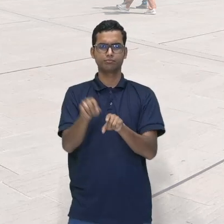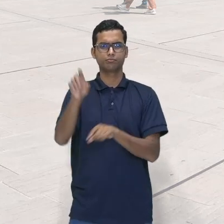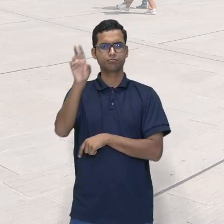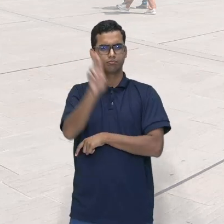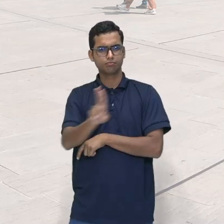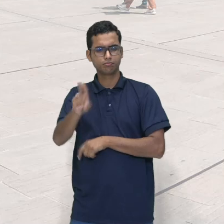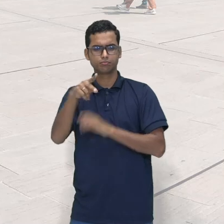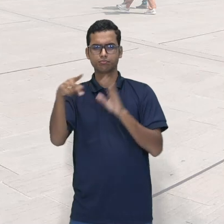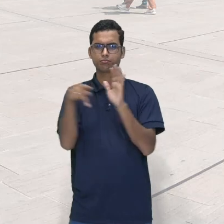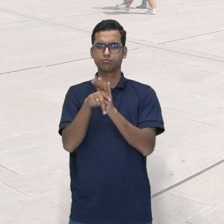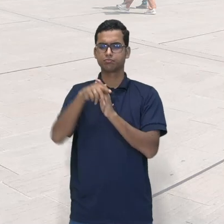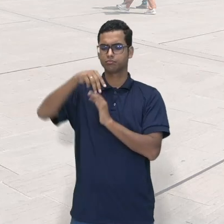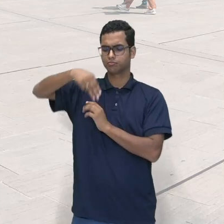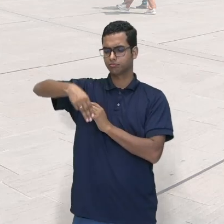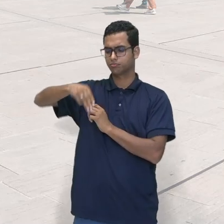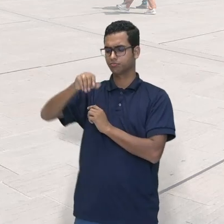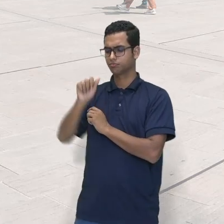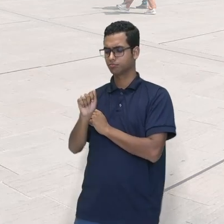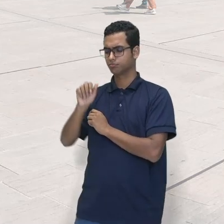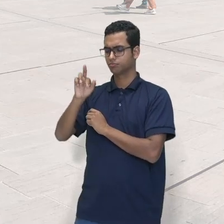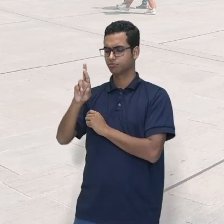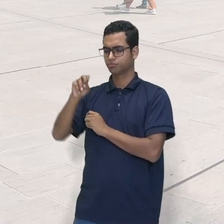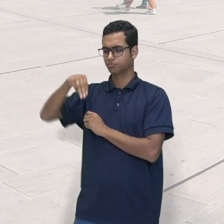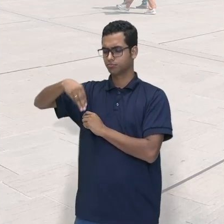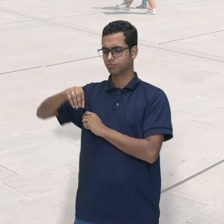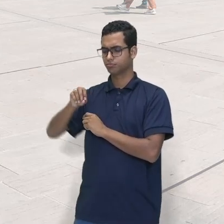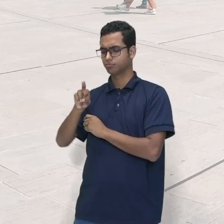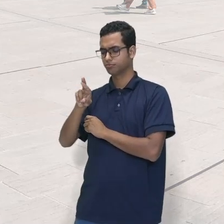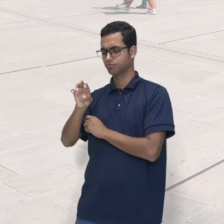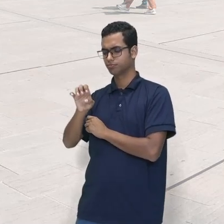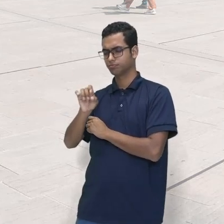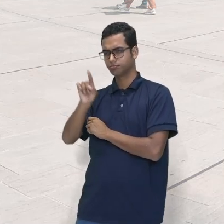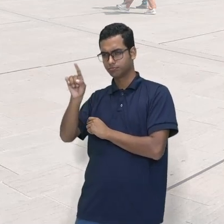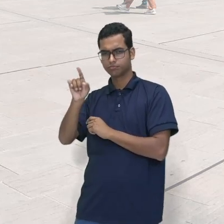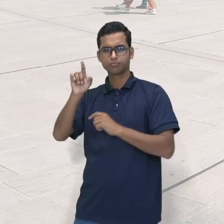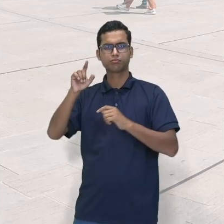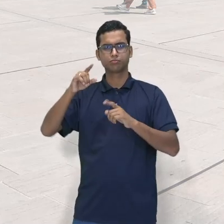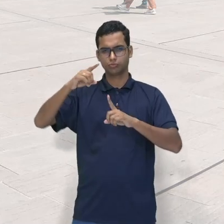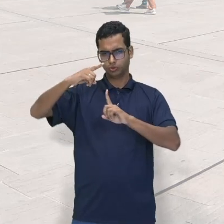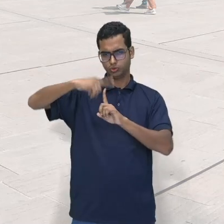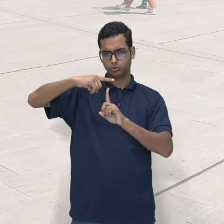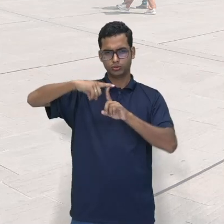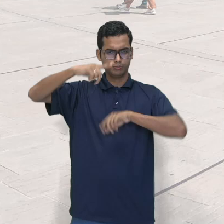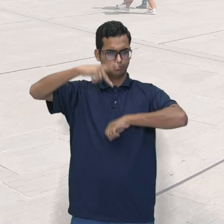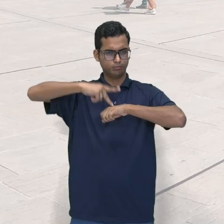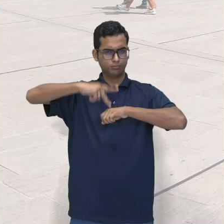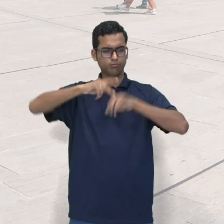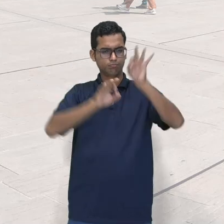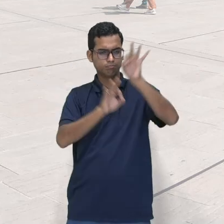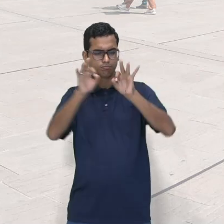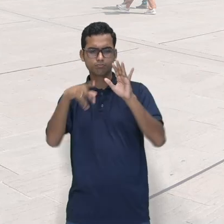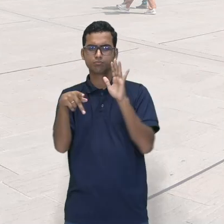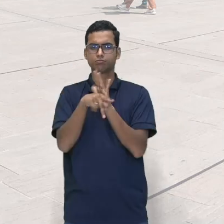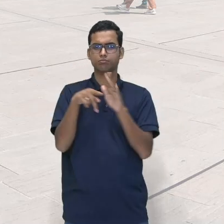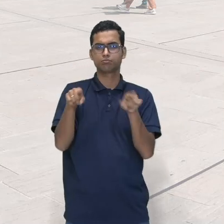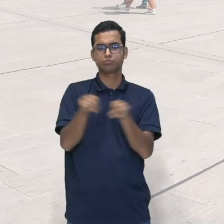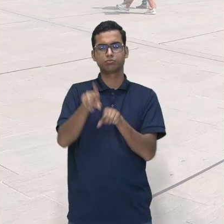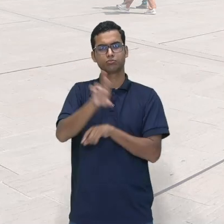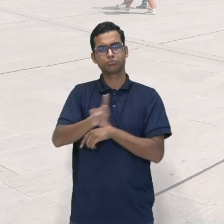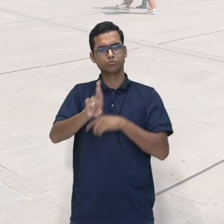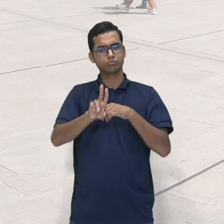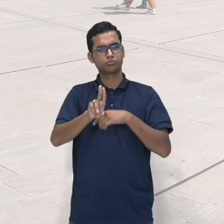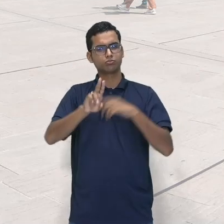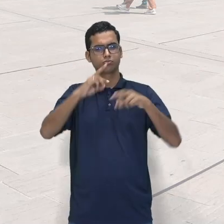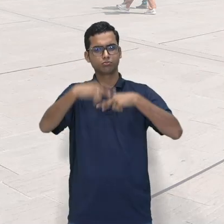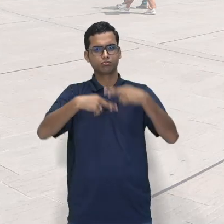do mármore, que vai ser um dos materiais mais usados no movimento do Renascimento, vai ser uma